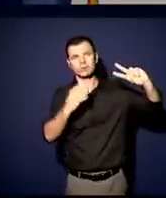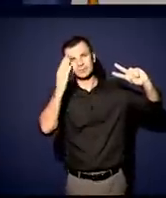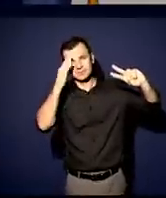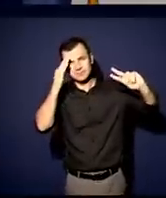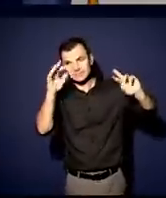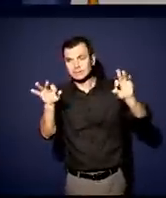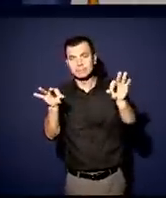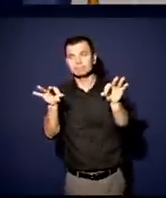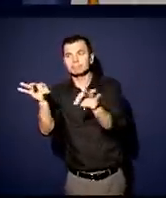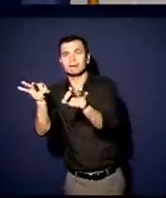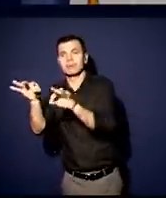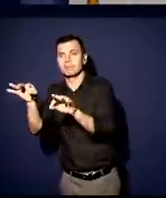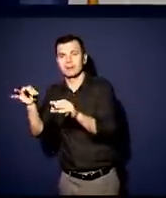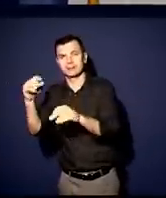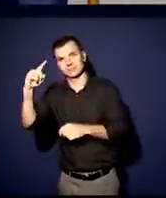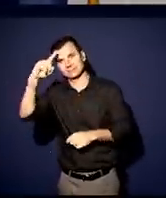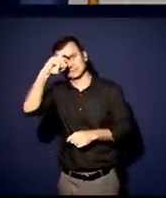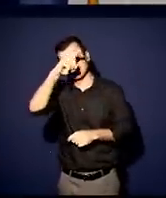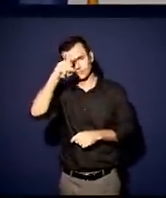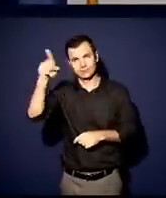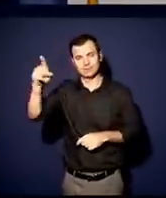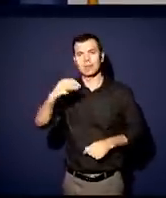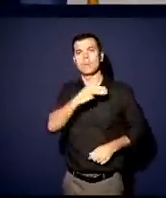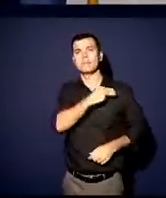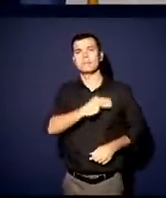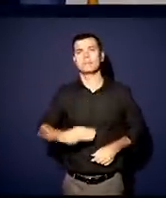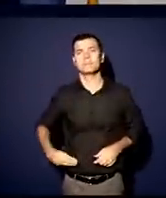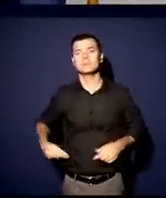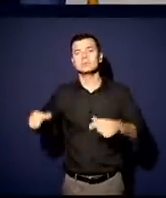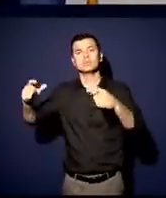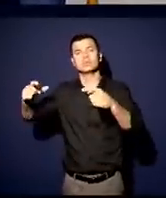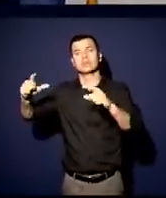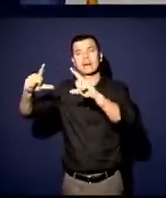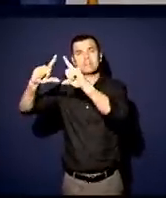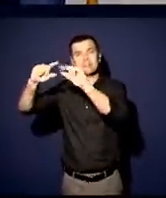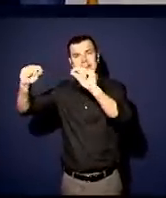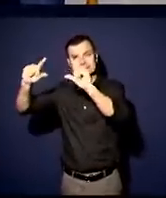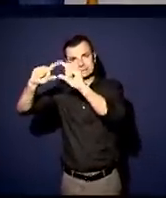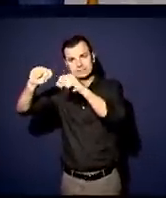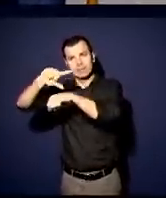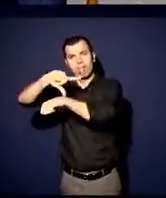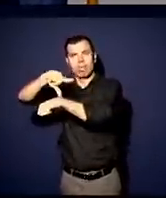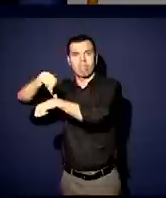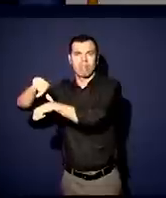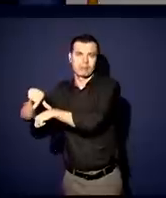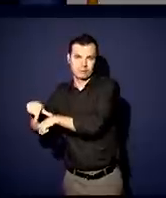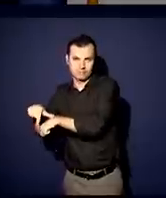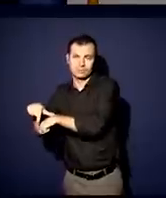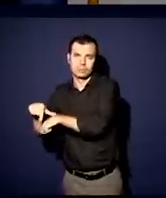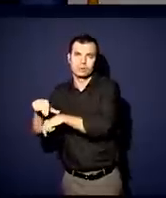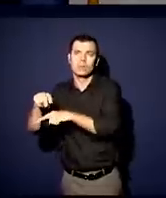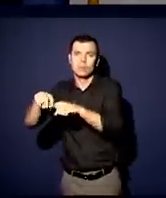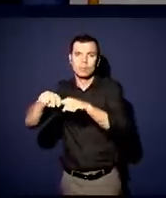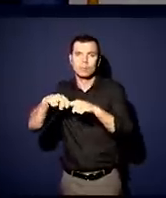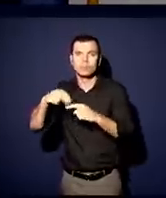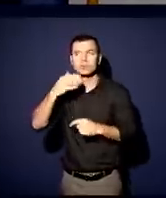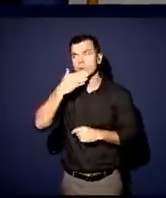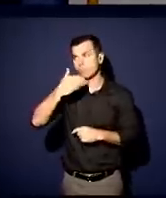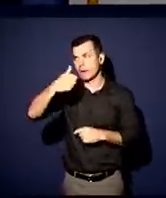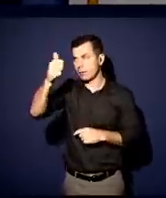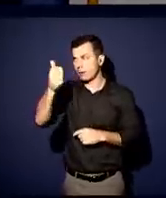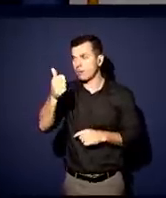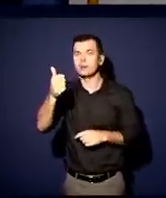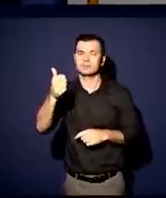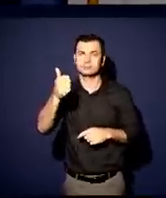né? Então, o ministro está vindo de Brasília para cá e vai chegar um pouquinho atrasado e ficar muito melhor fazer o painel